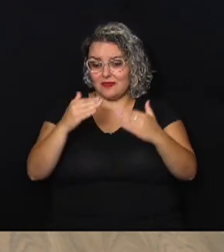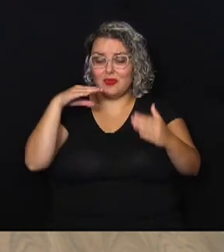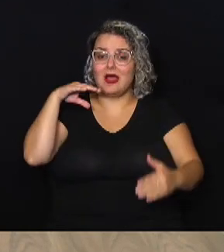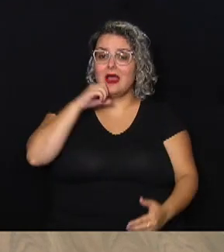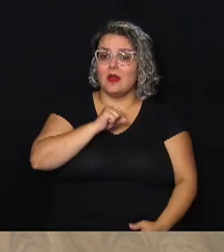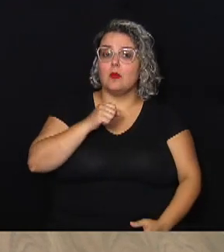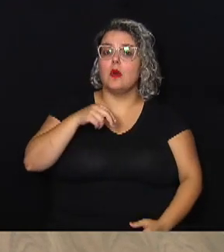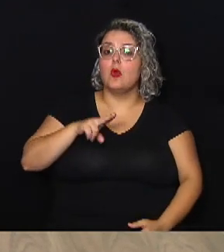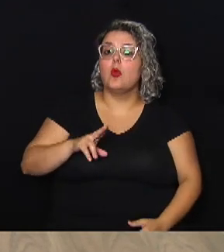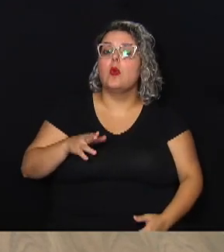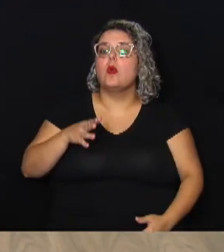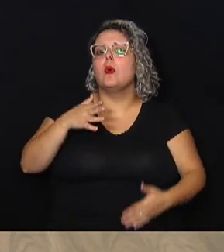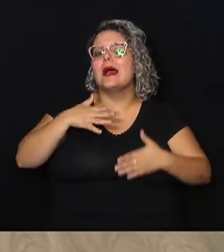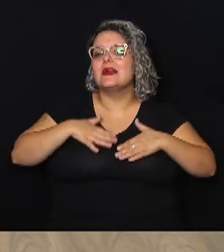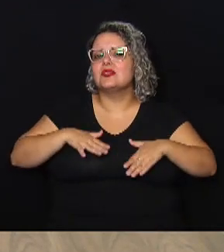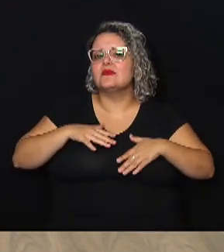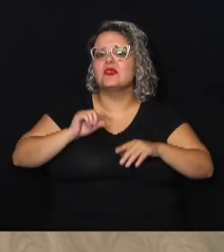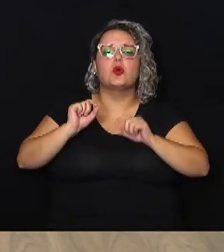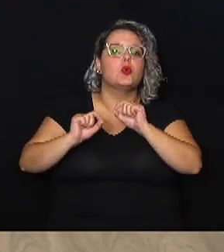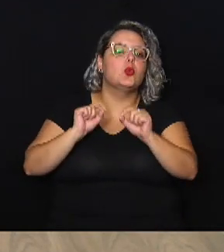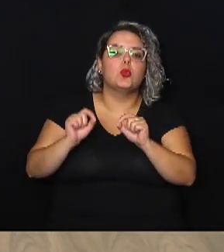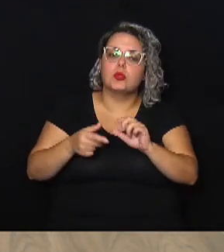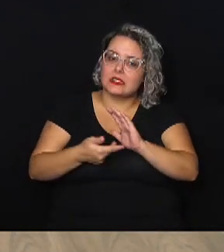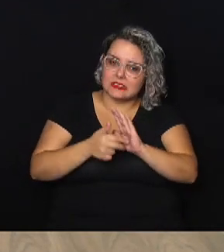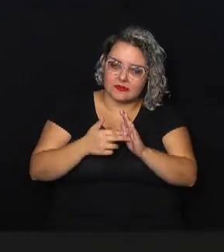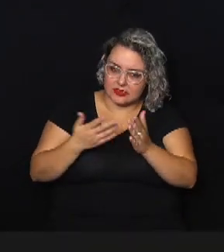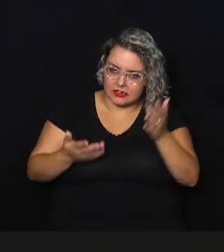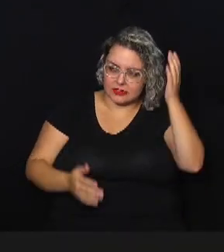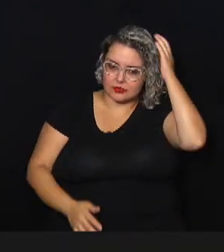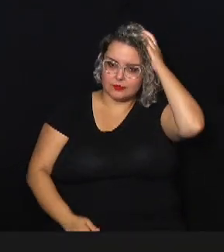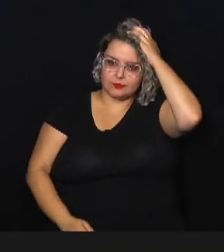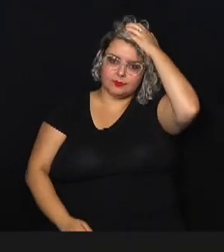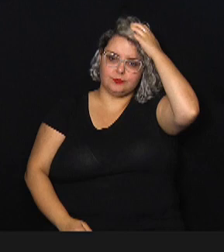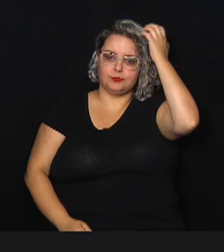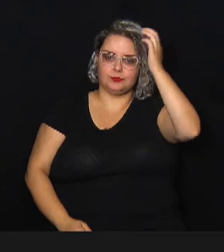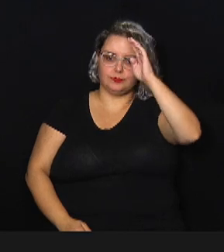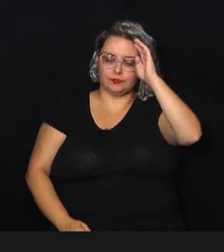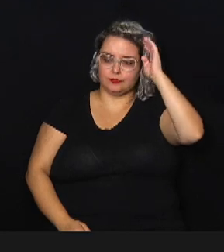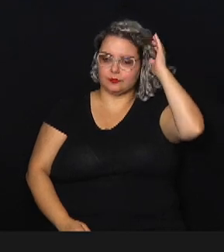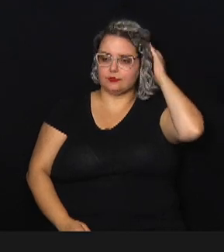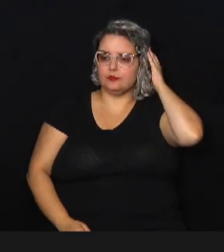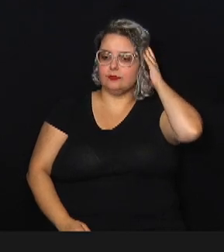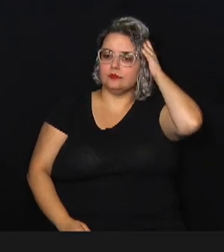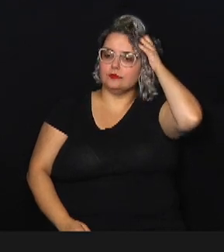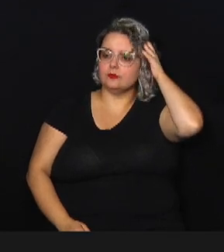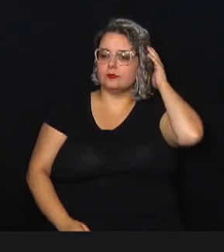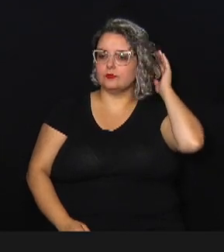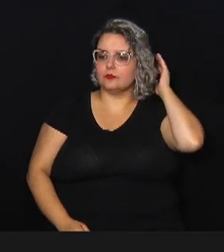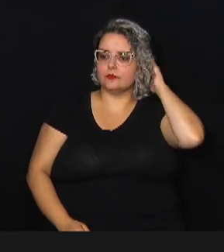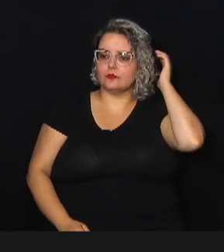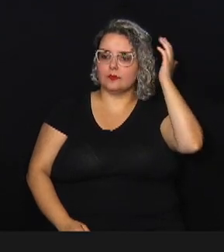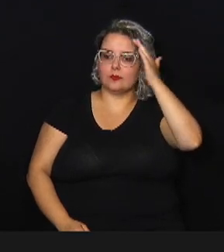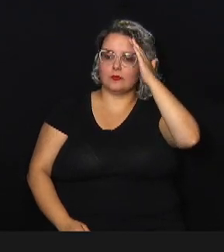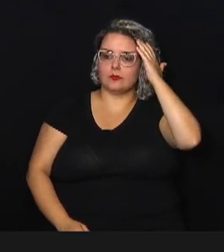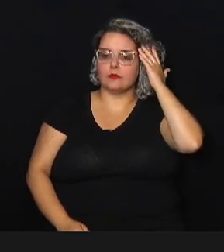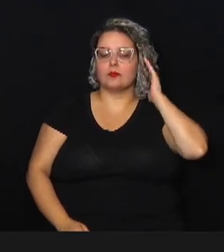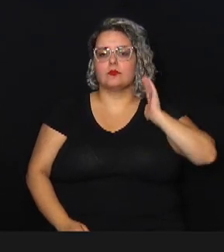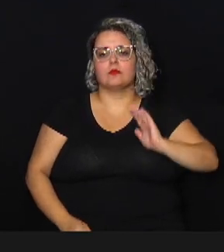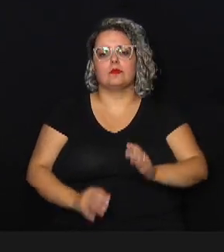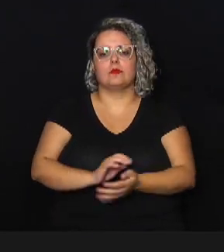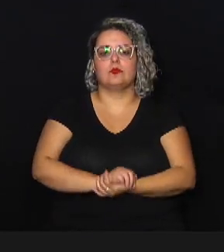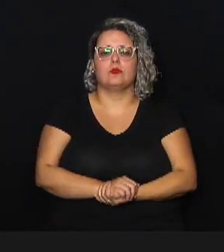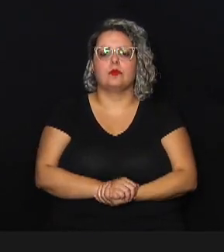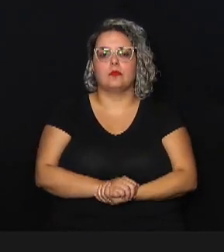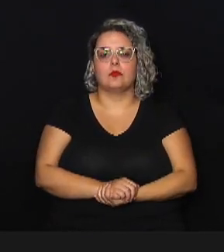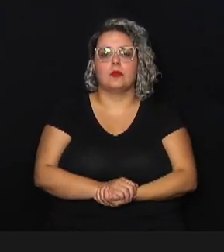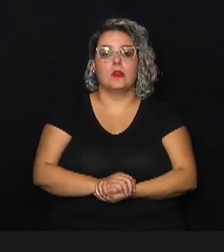é de forma lenta? O que significa isso? Olha, nas leucemias agudas, tá? É uma doença que eu costumo,